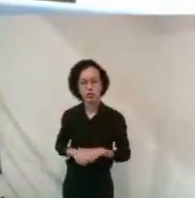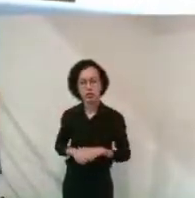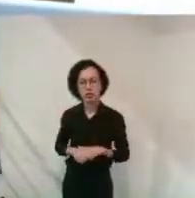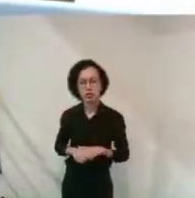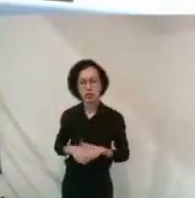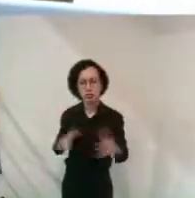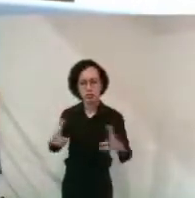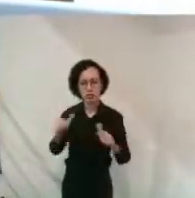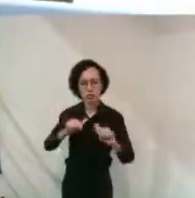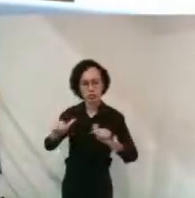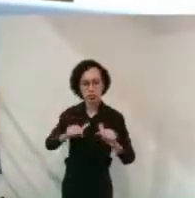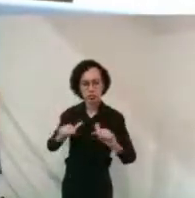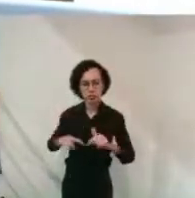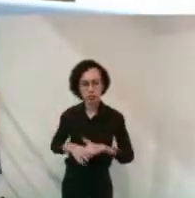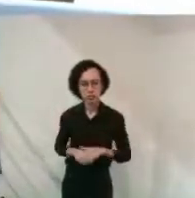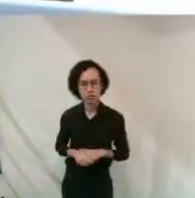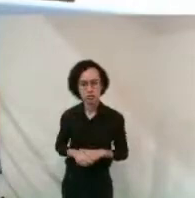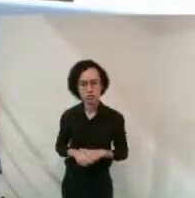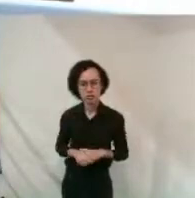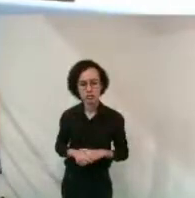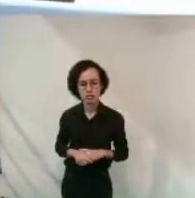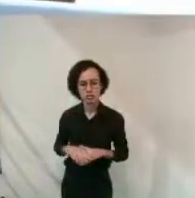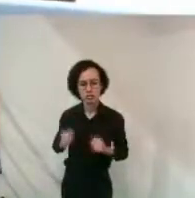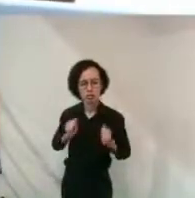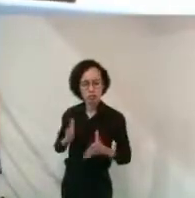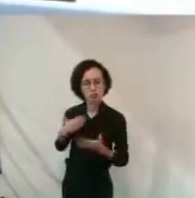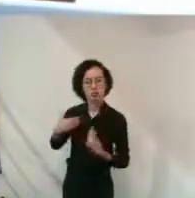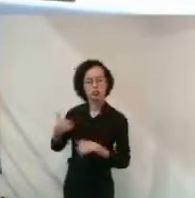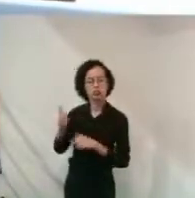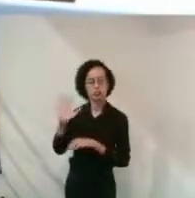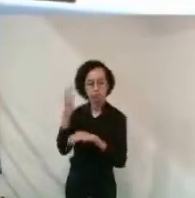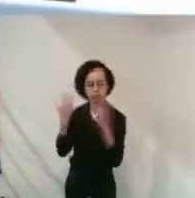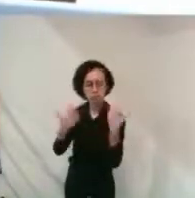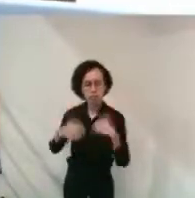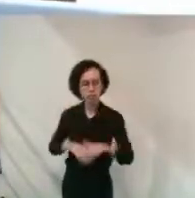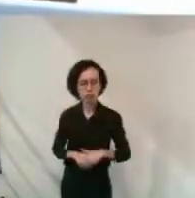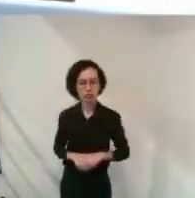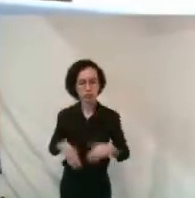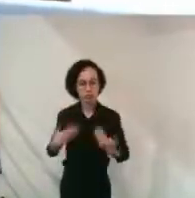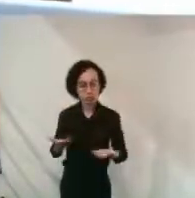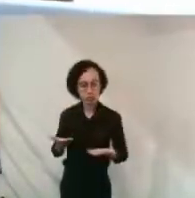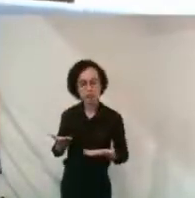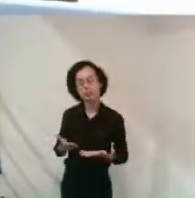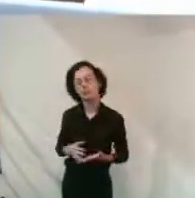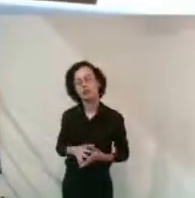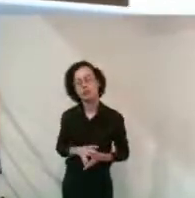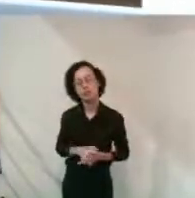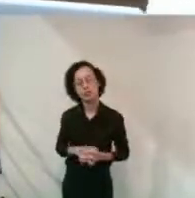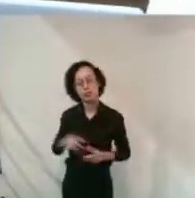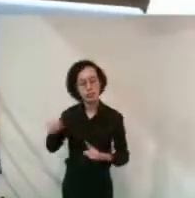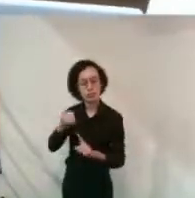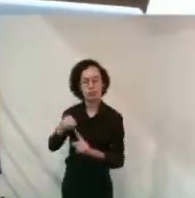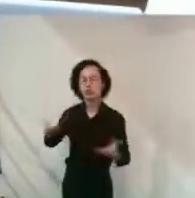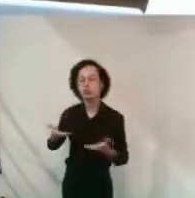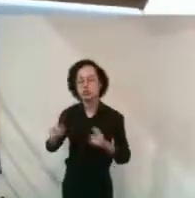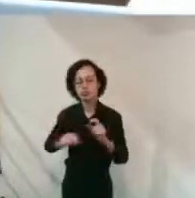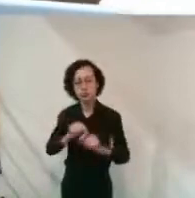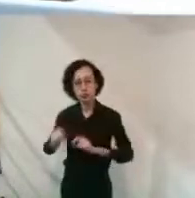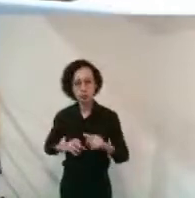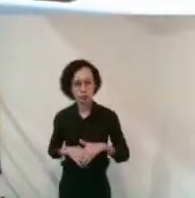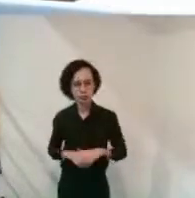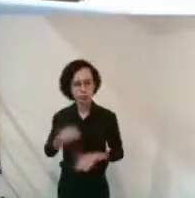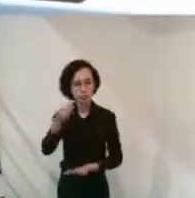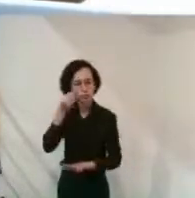trabalho que está tendo, muito nos orgulha aí na nossa atuação no meio ambiente no Brasil inteiro. Então, gente, nosso objetivo aqui hoje é